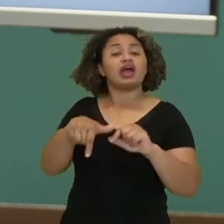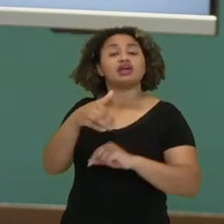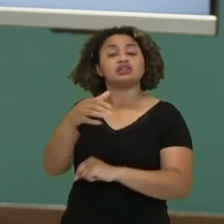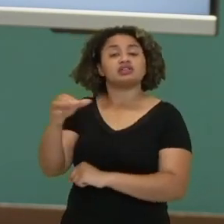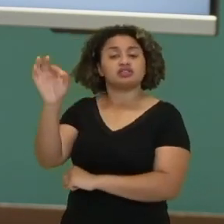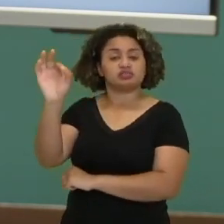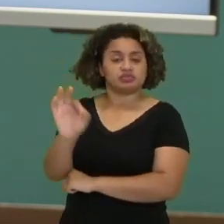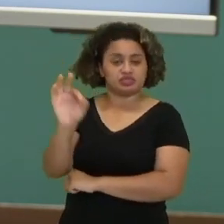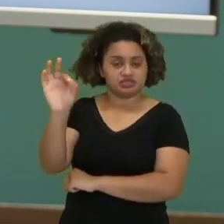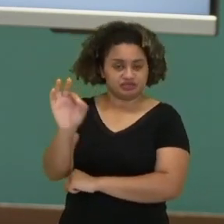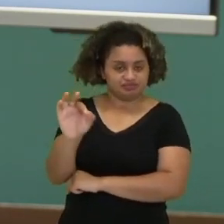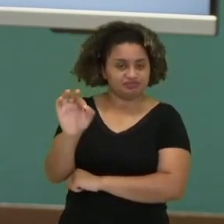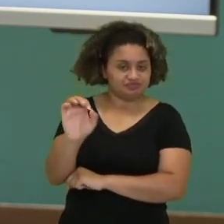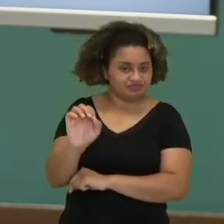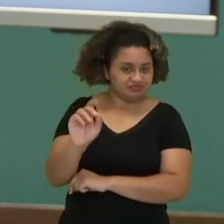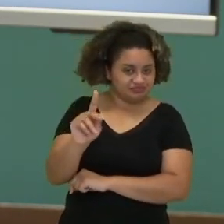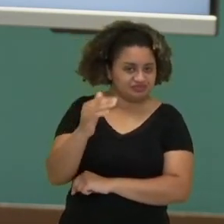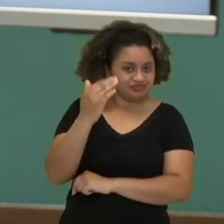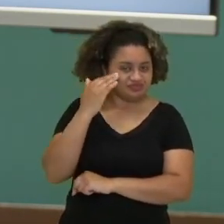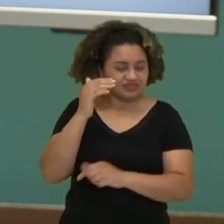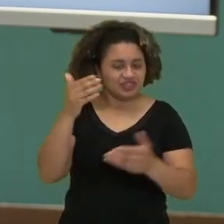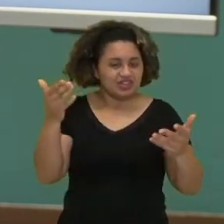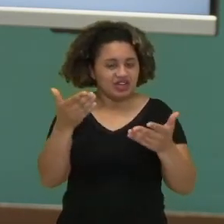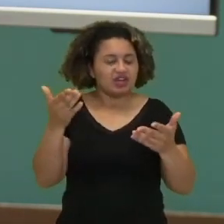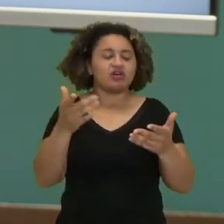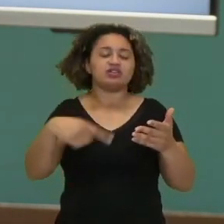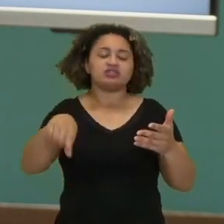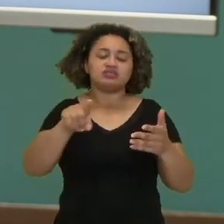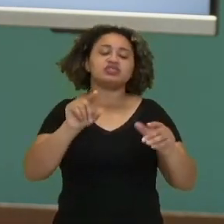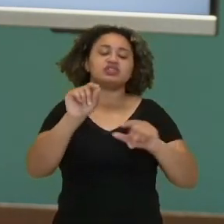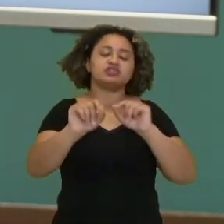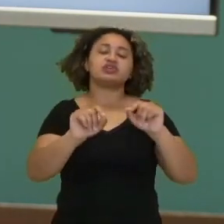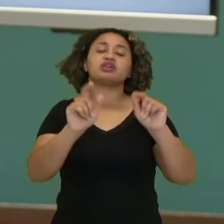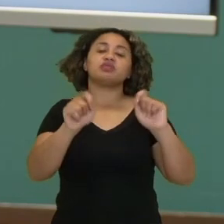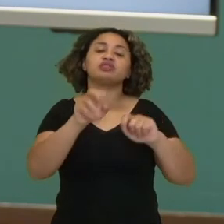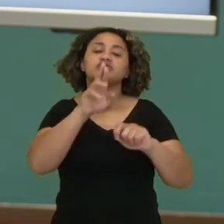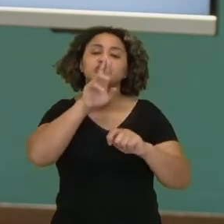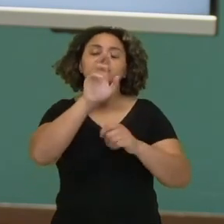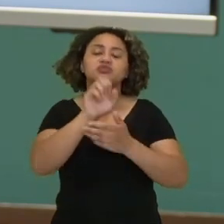representa o 100%, ok? Então, vocês podem